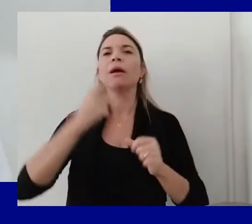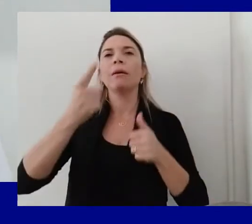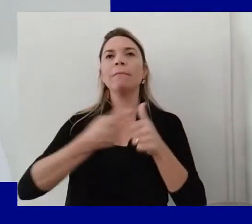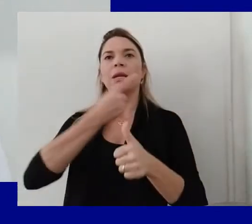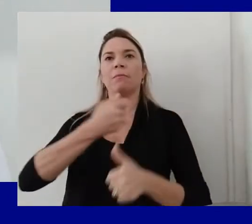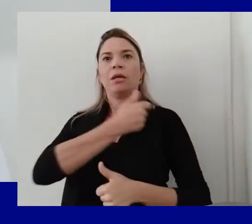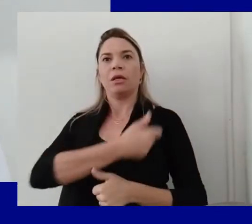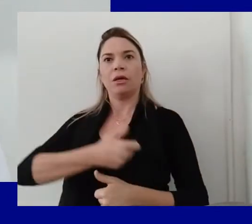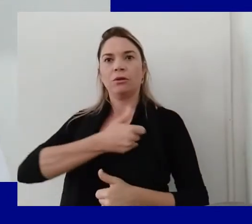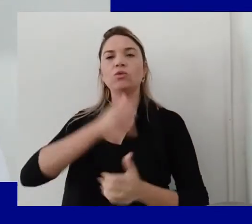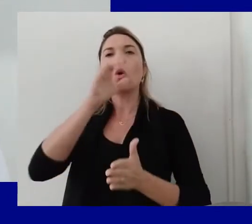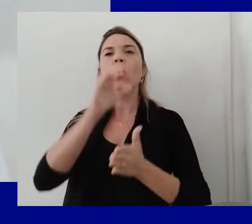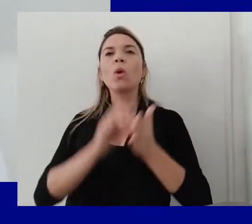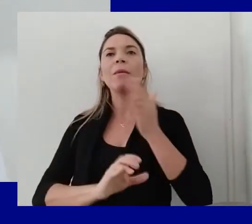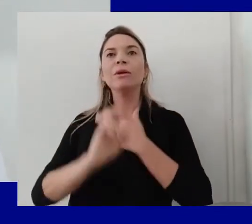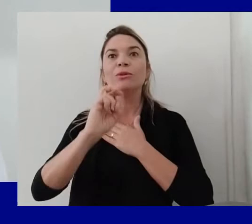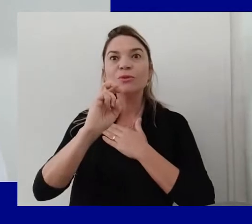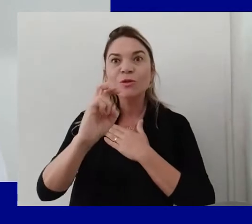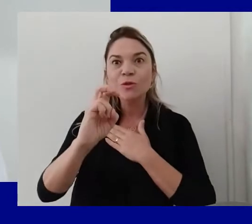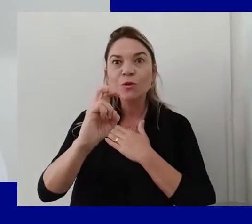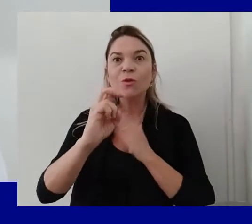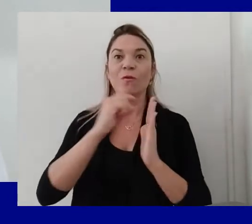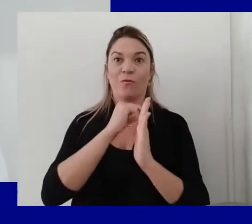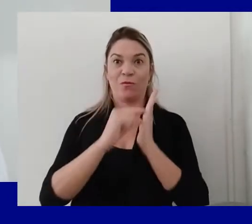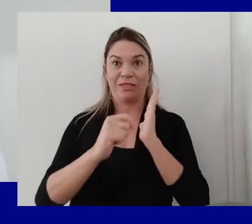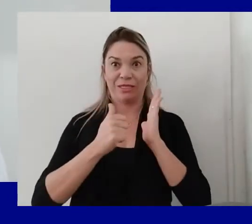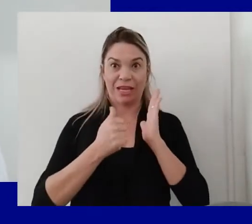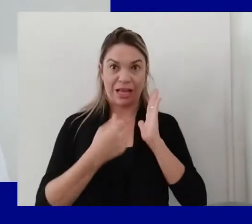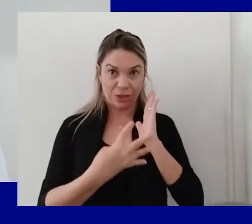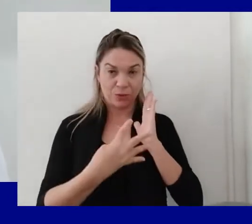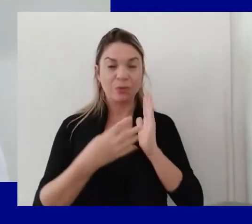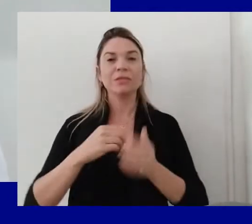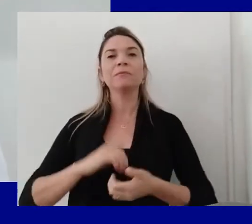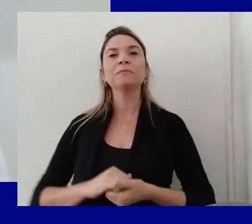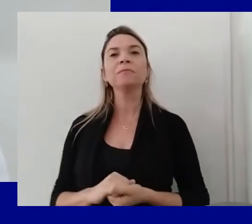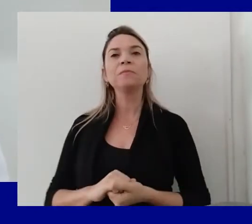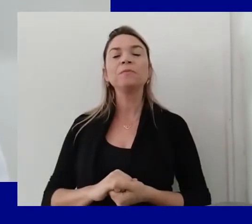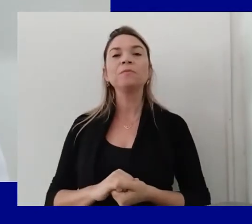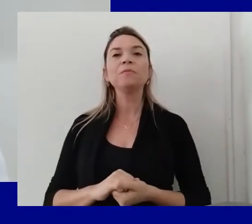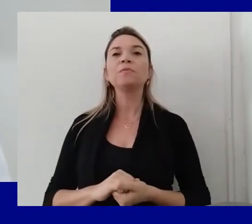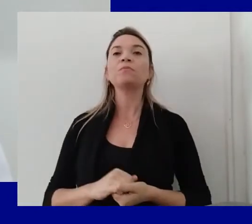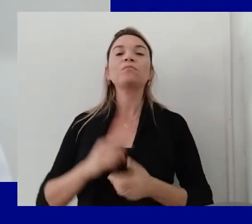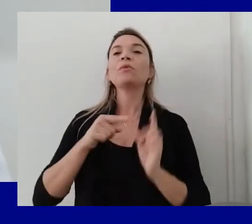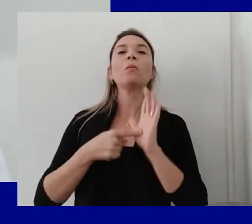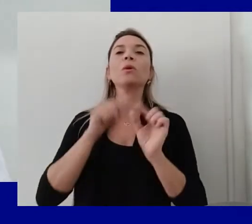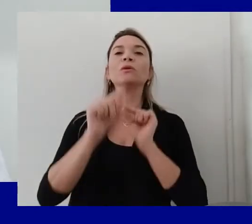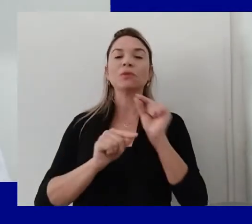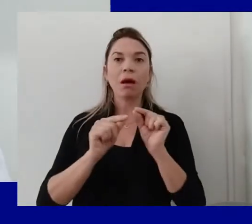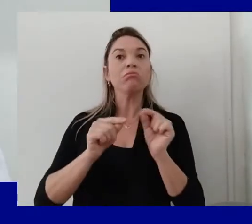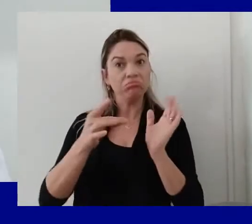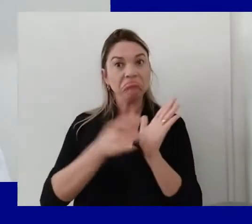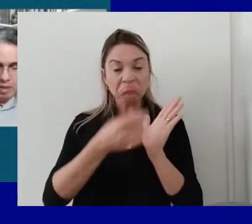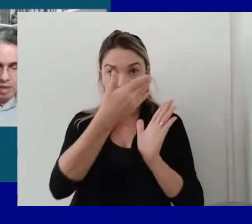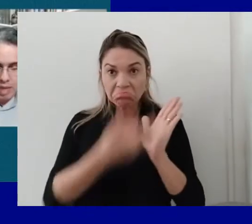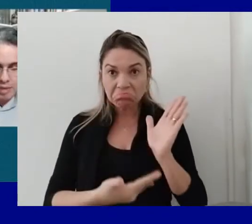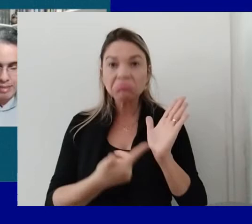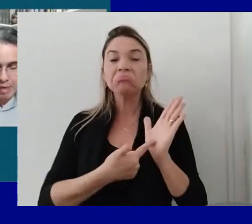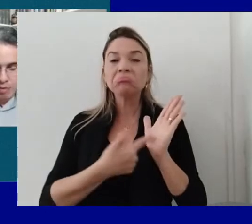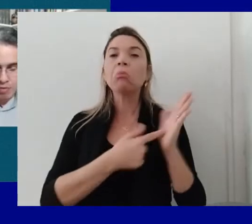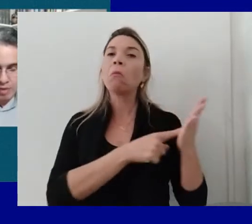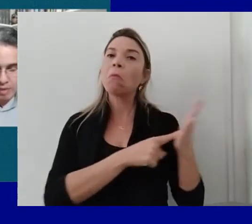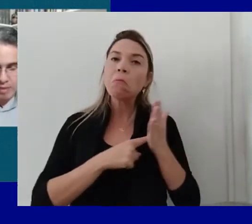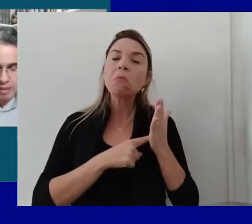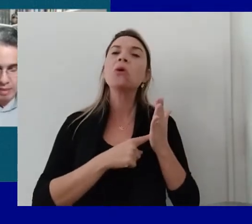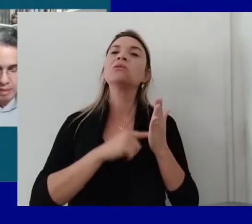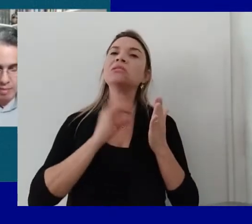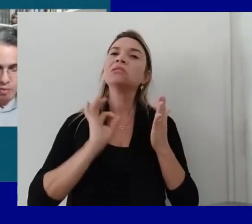5, versículo 14, 1 de João 5,14, encontramos exatamente esse ensino. Esta é